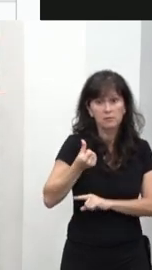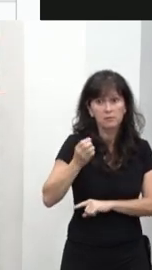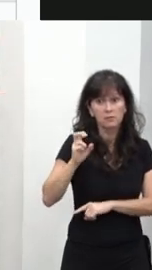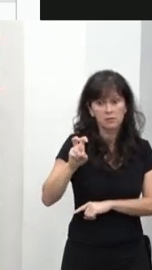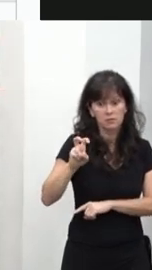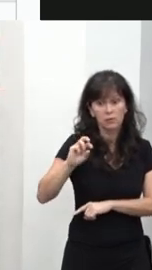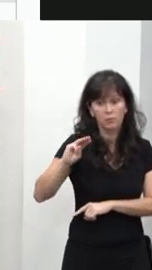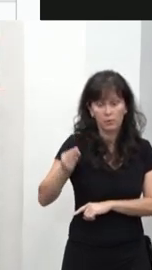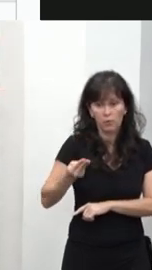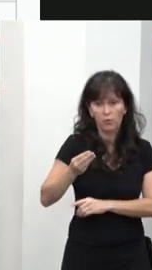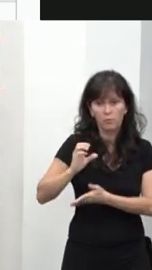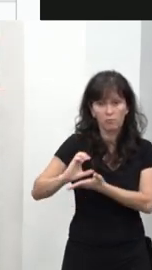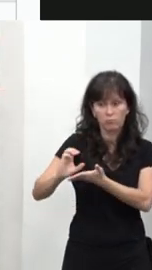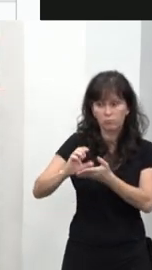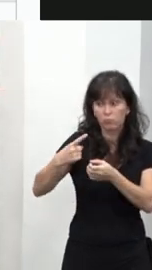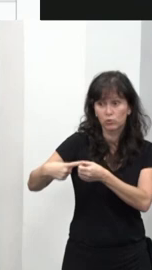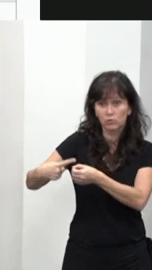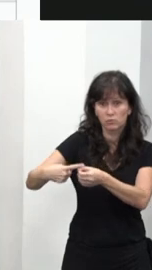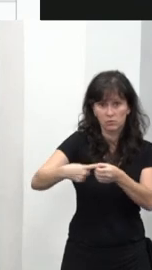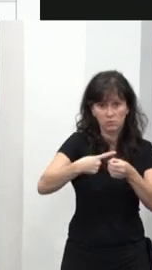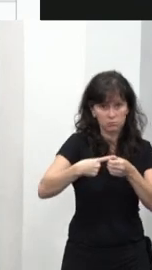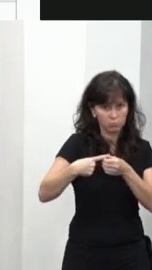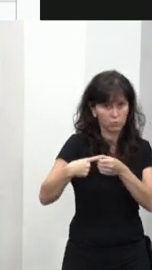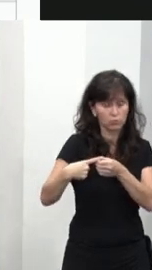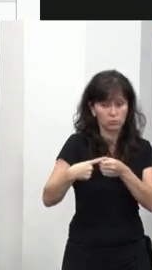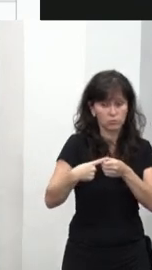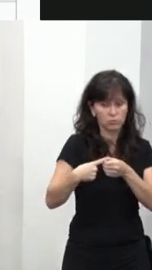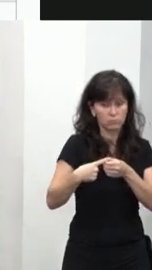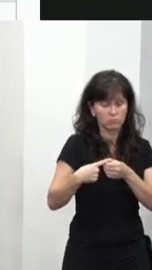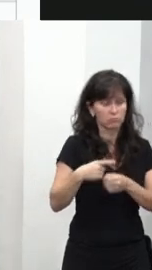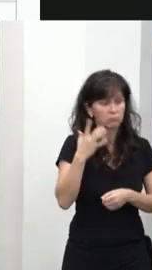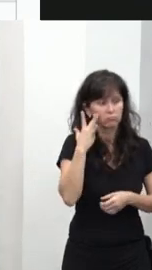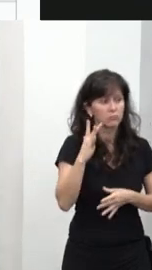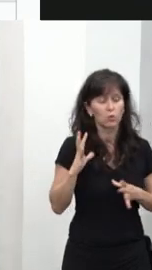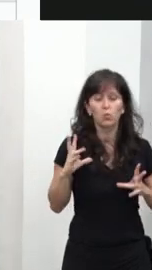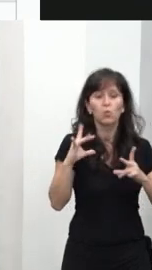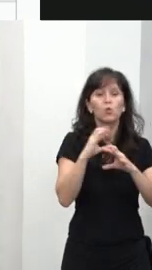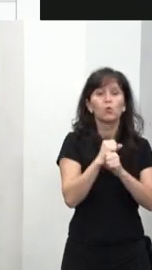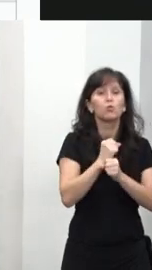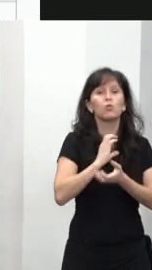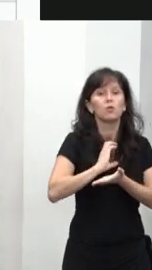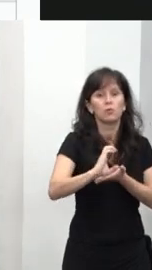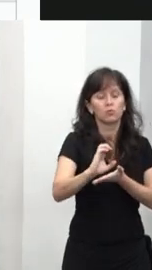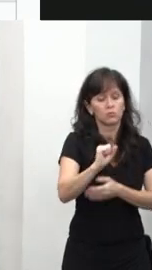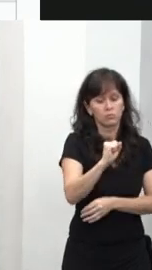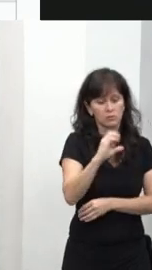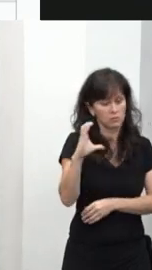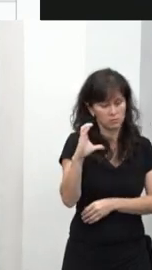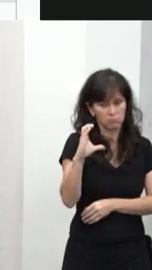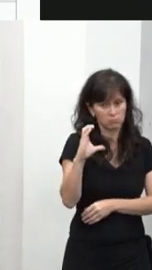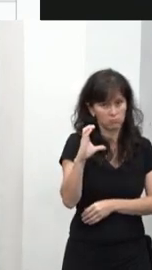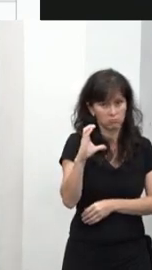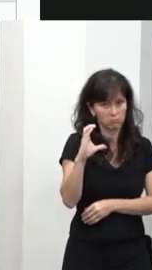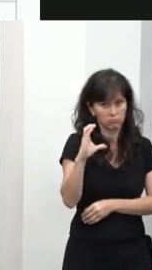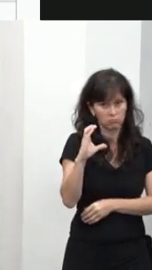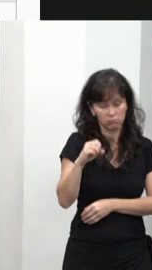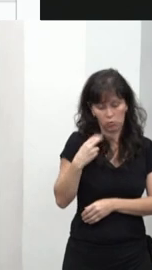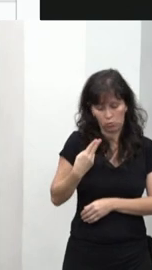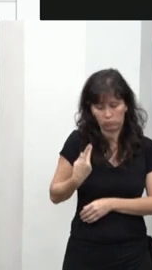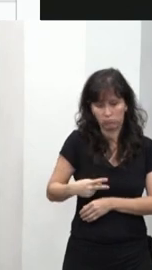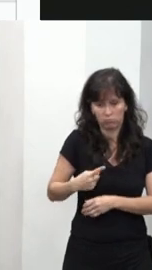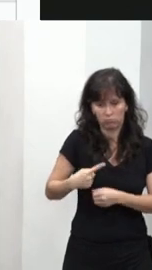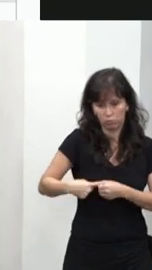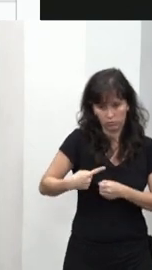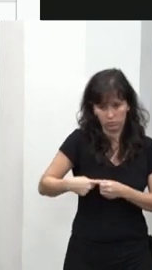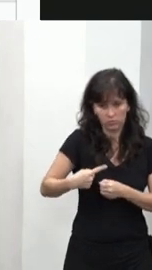sei especificamente contra o recurso é o orçamento de cultura da do Estado ou do município mas em